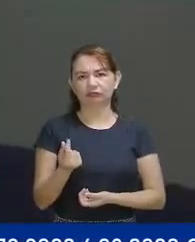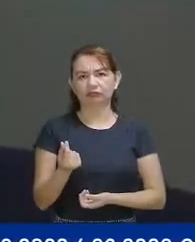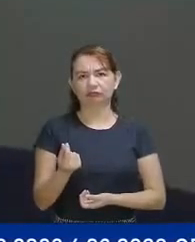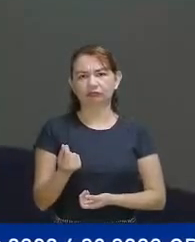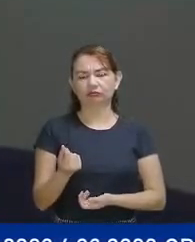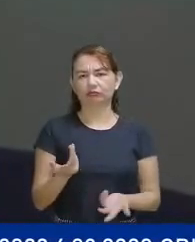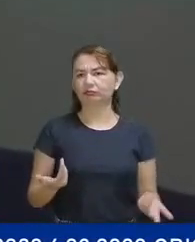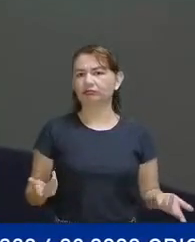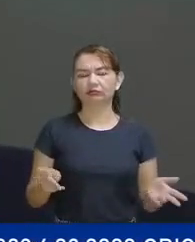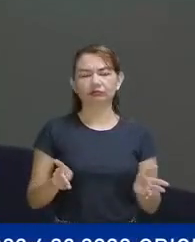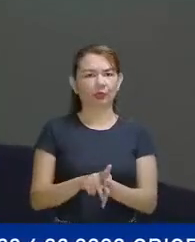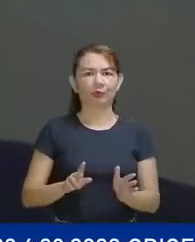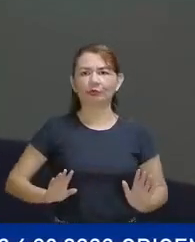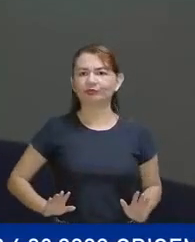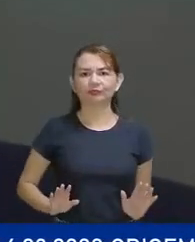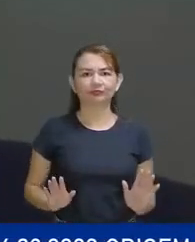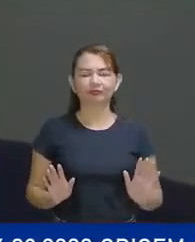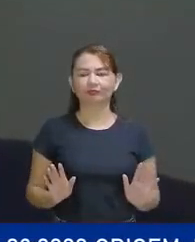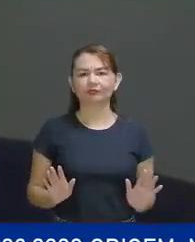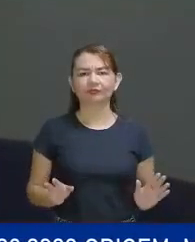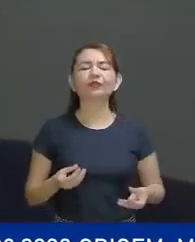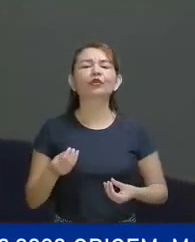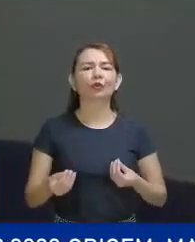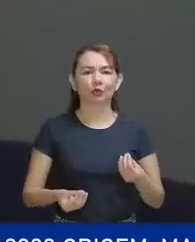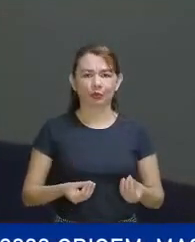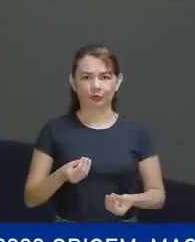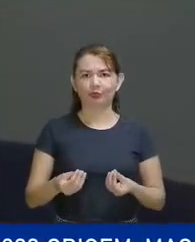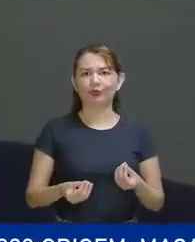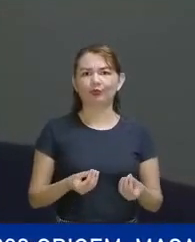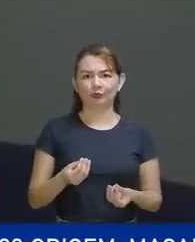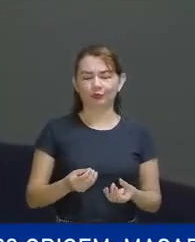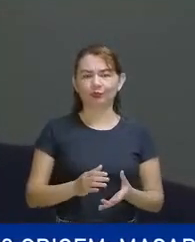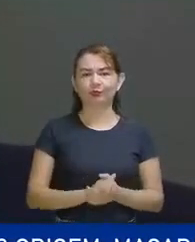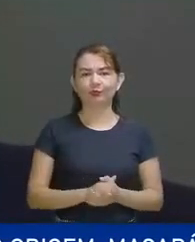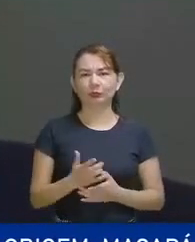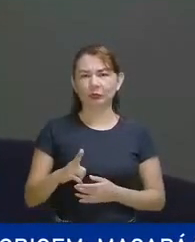de mercado. Não há sequer um indício que não houve